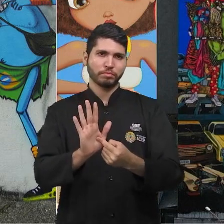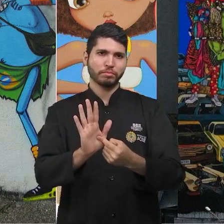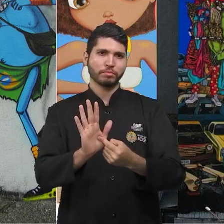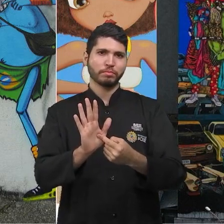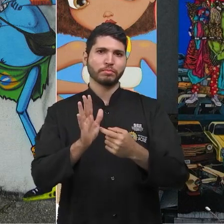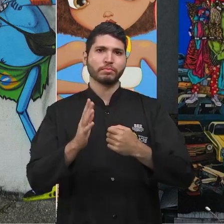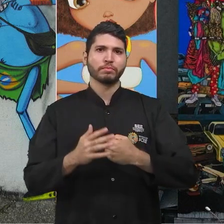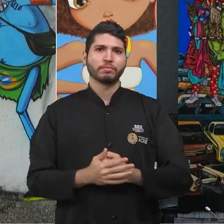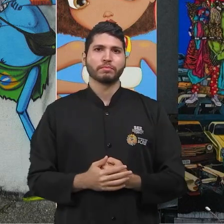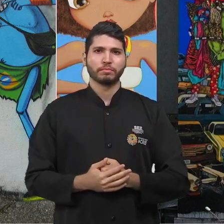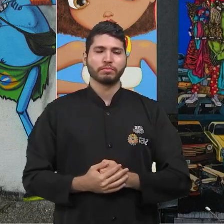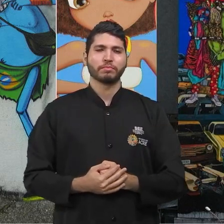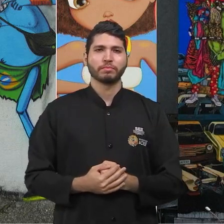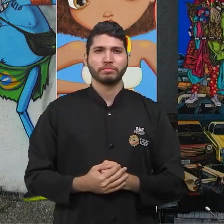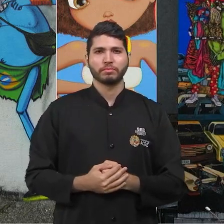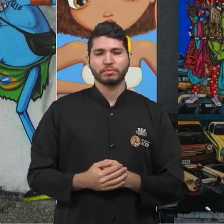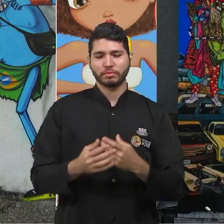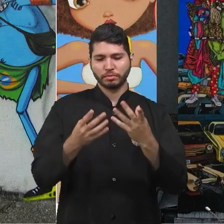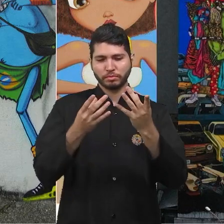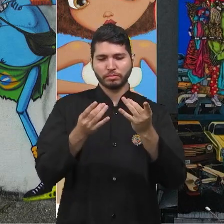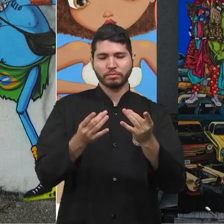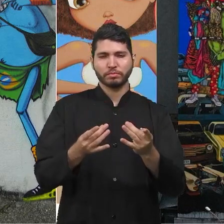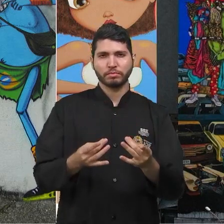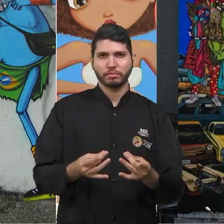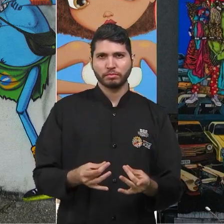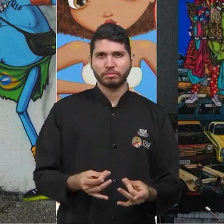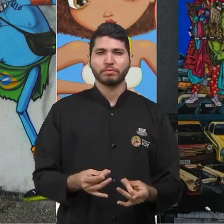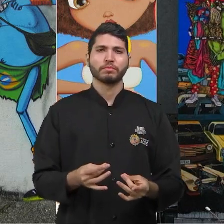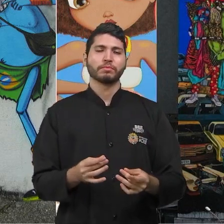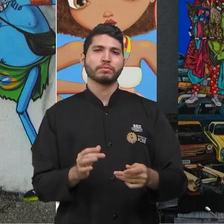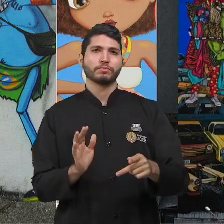essa delicadeza nas suas obras.